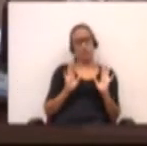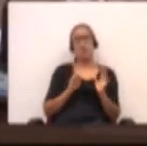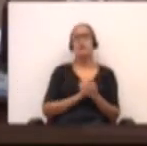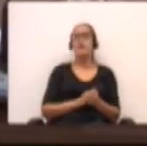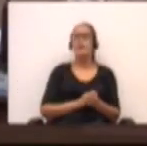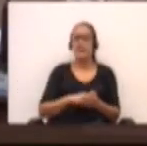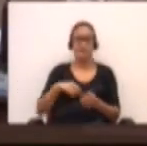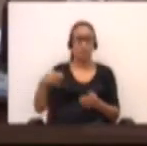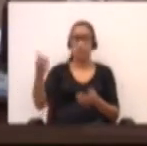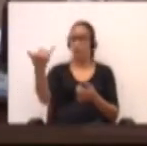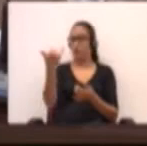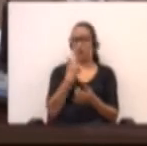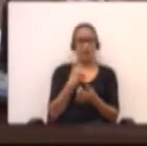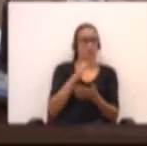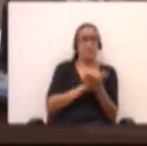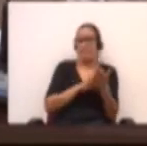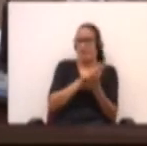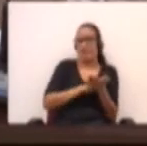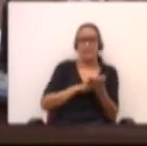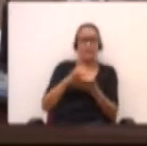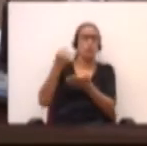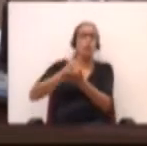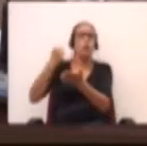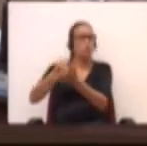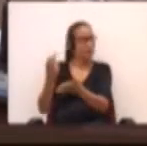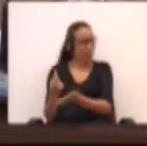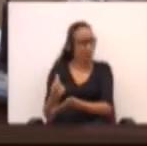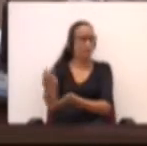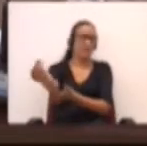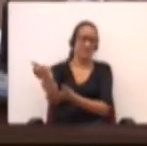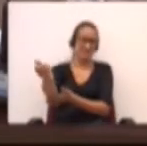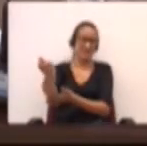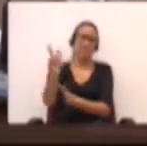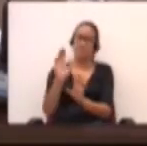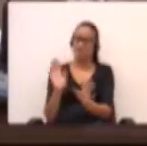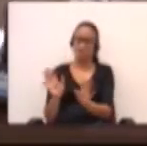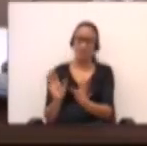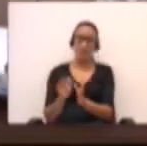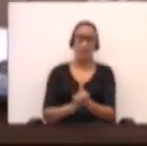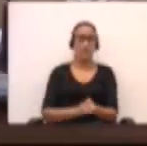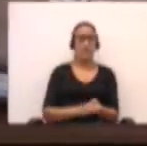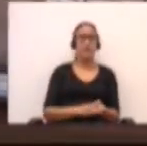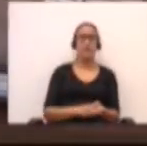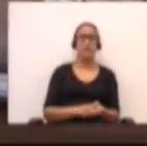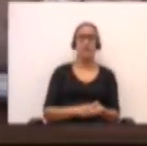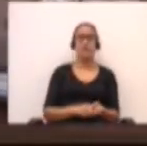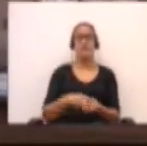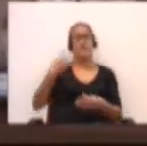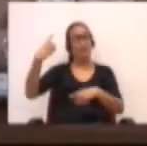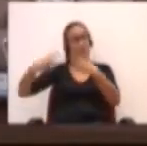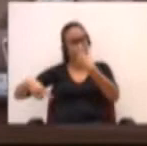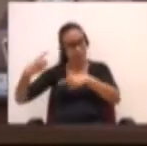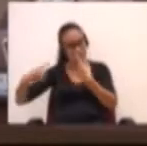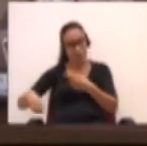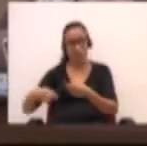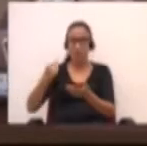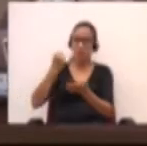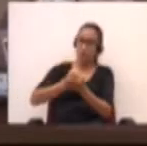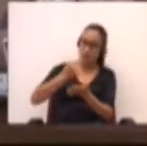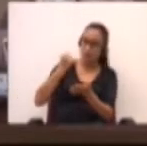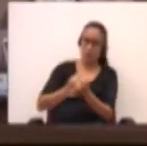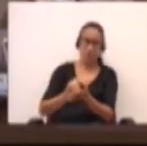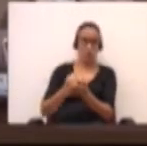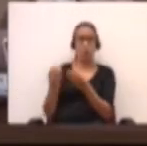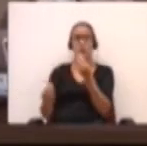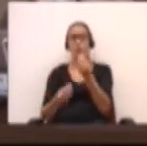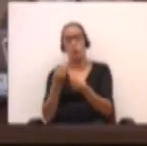não iria fechar. Então, o serviço, em nenhum momento ele seria comprometido. Apenas o que estava sendo discutido seria a questão